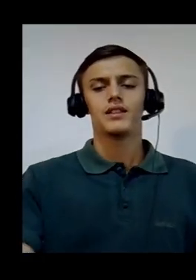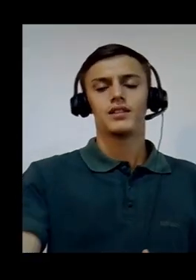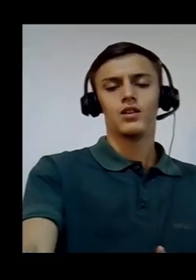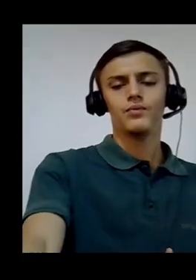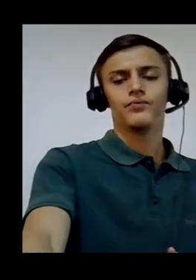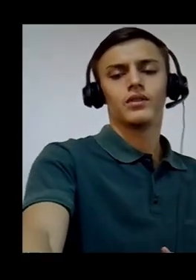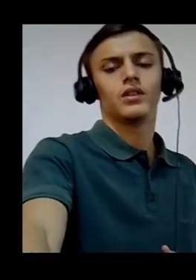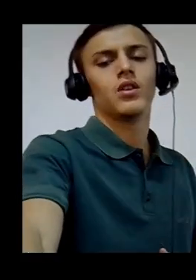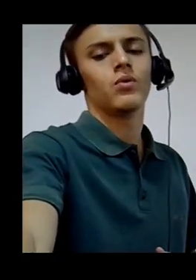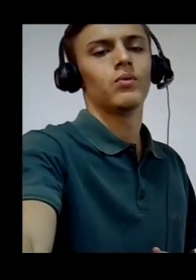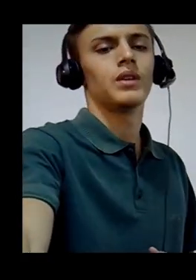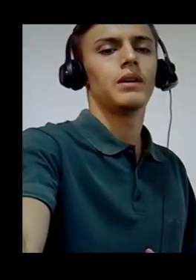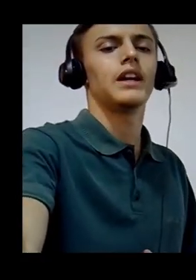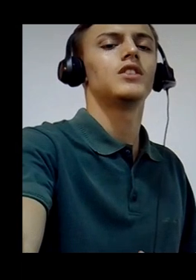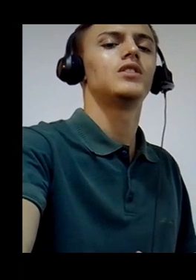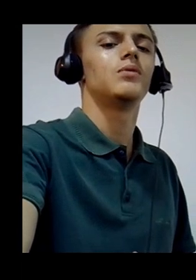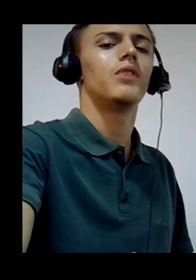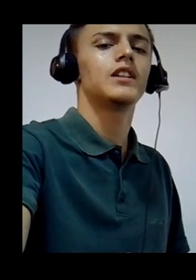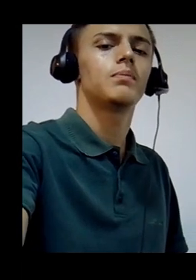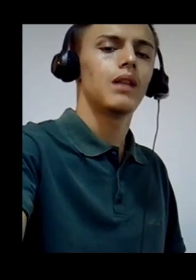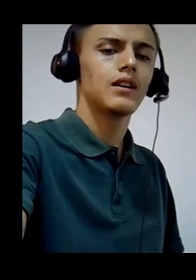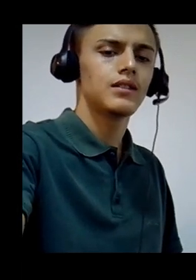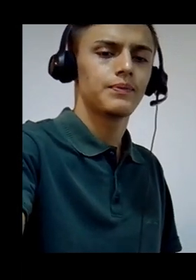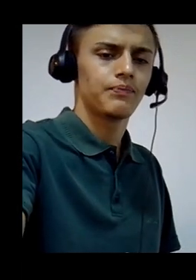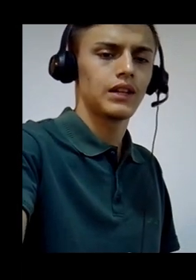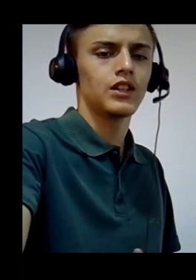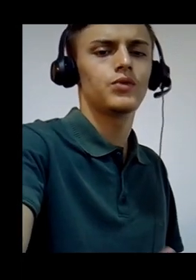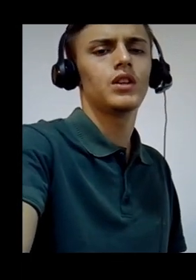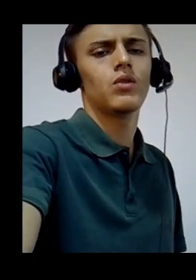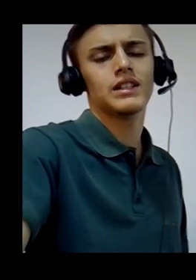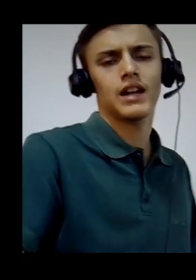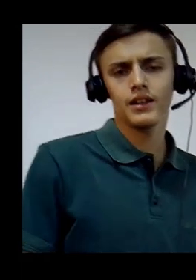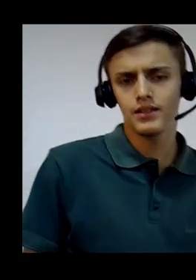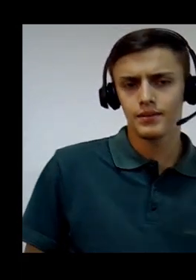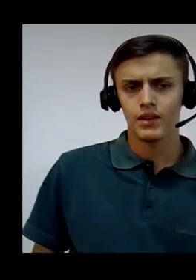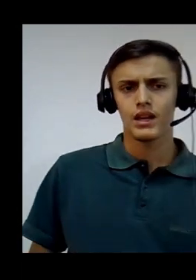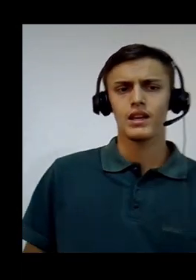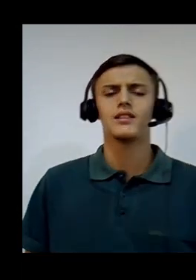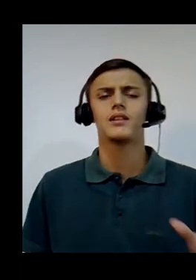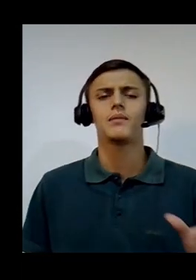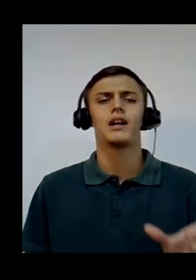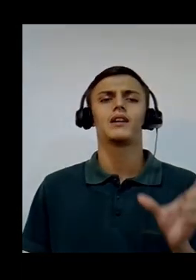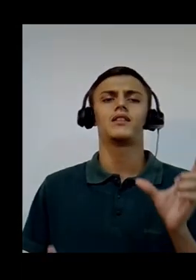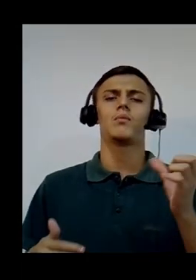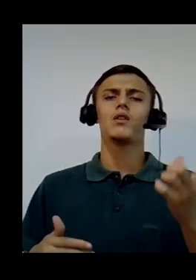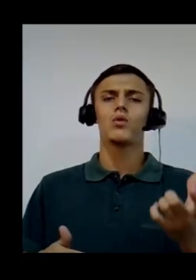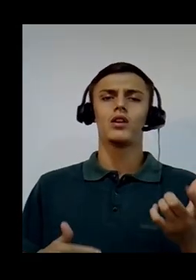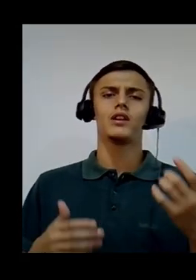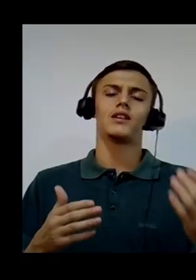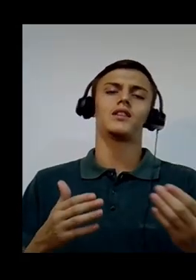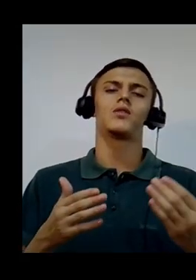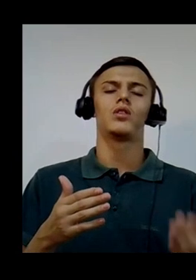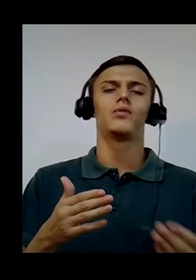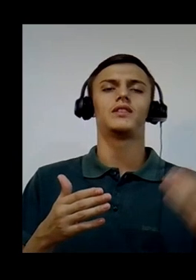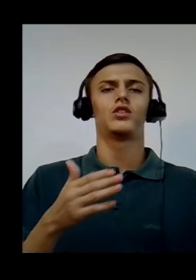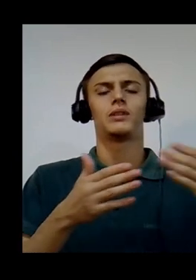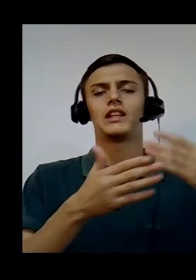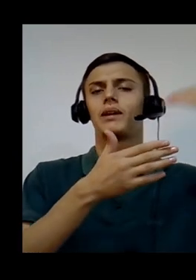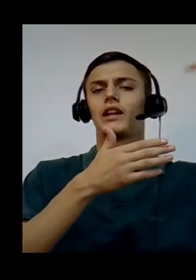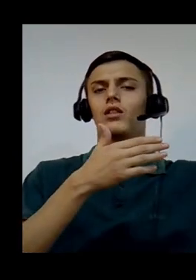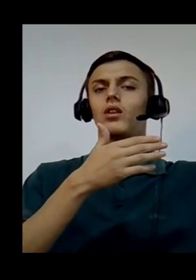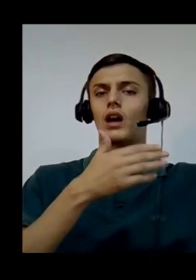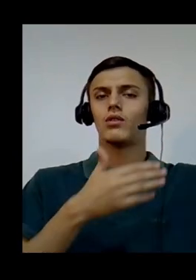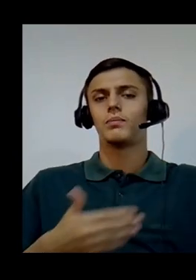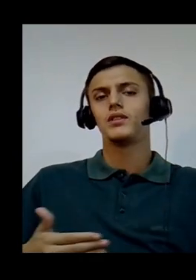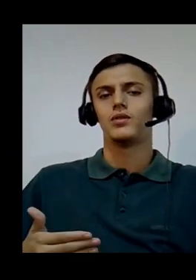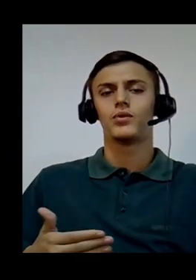Parte de sinalização, então, na Bernec a gente tem várias placas que identificam as áreas, e essa placa tem uma cor, e essa cor vai ser